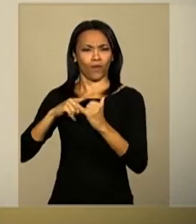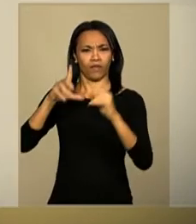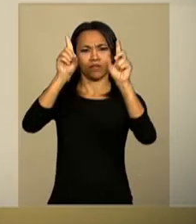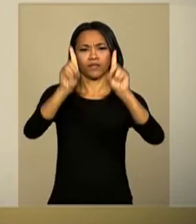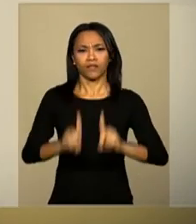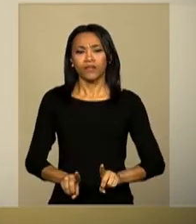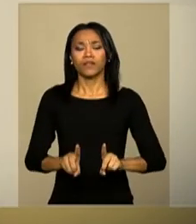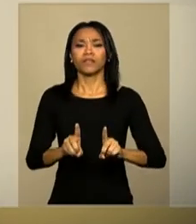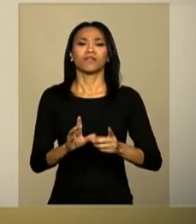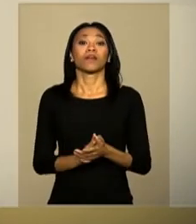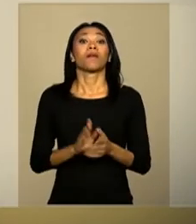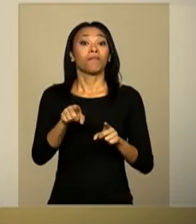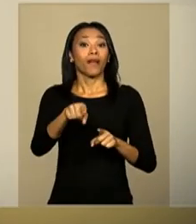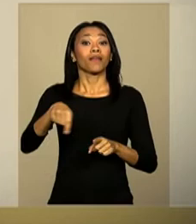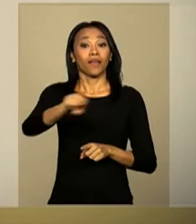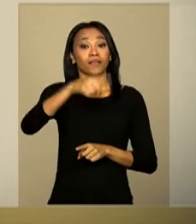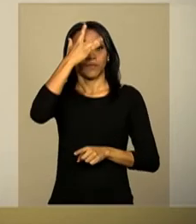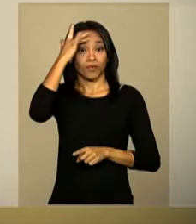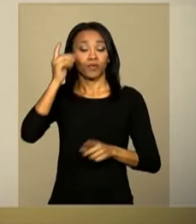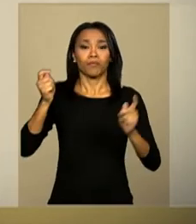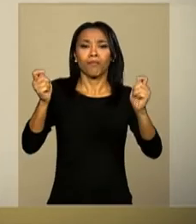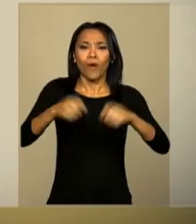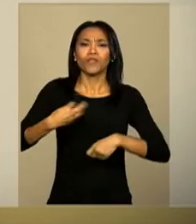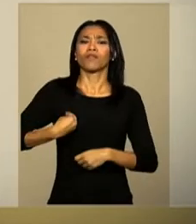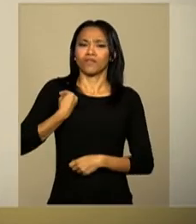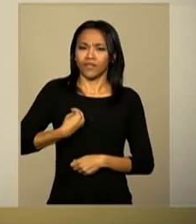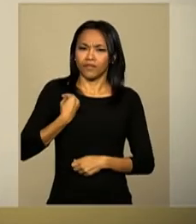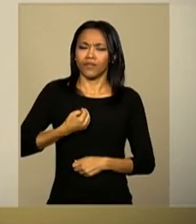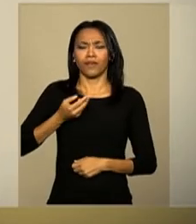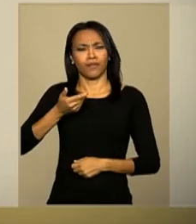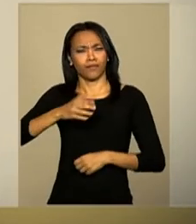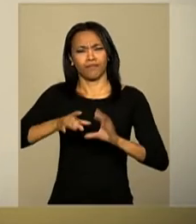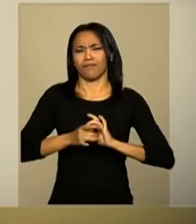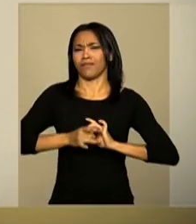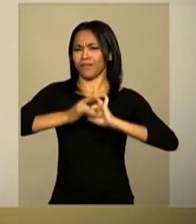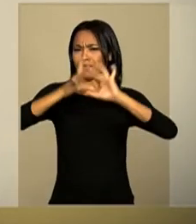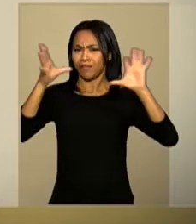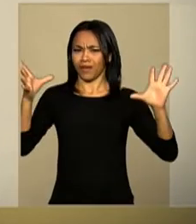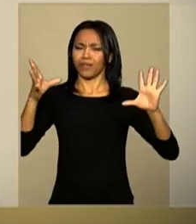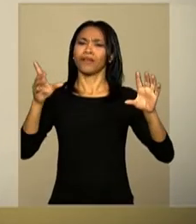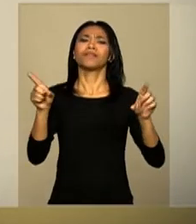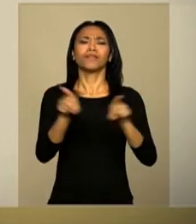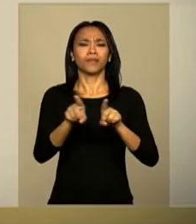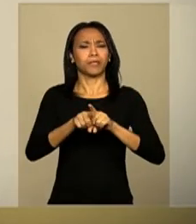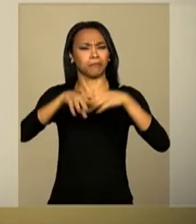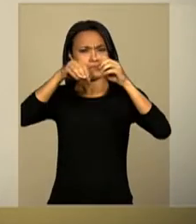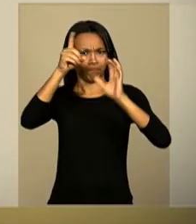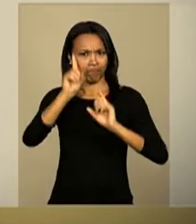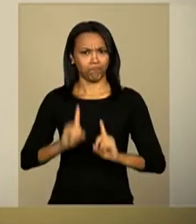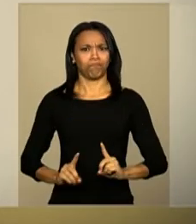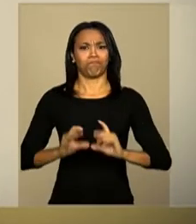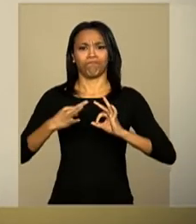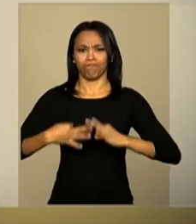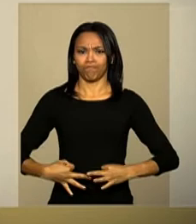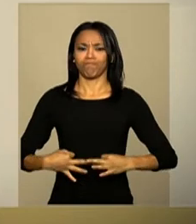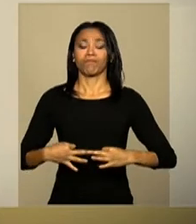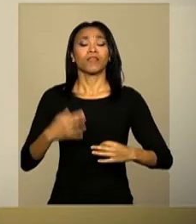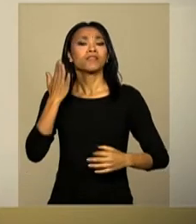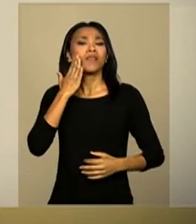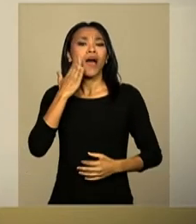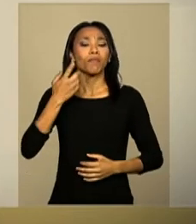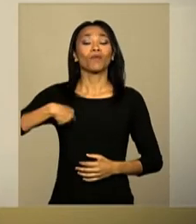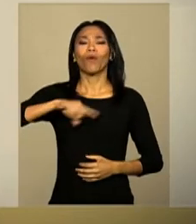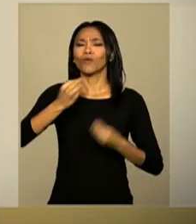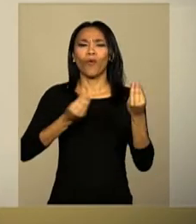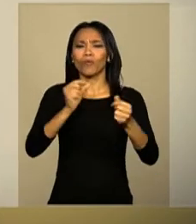de deficiência para que elas possam viver com mais liberdade e mais dignidade e sabe Max